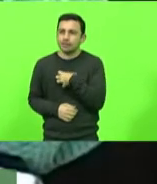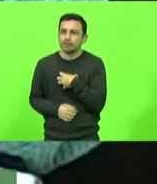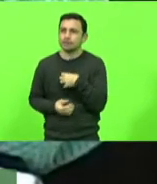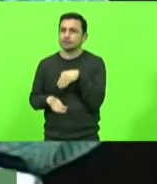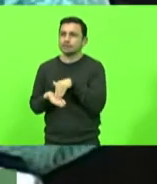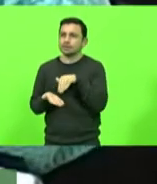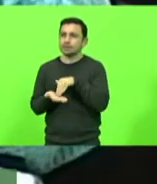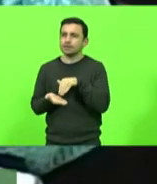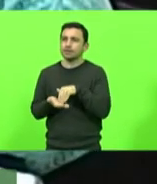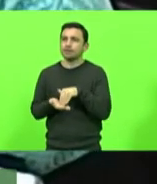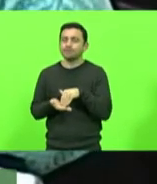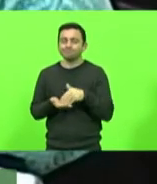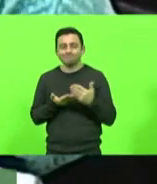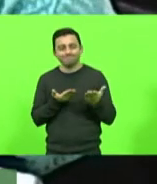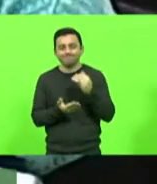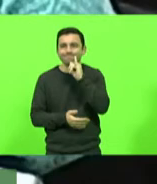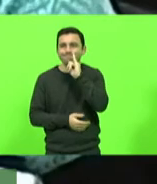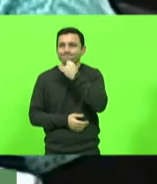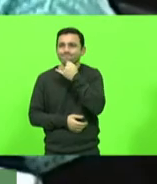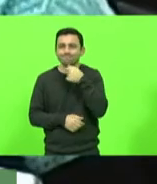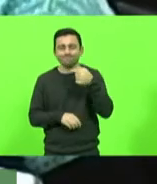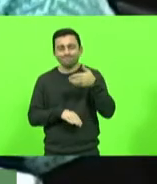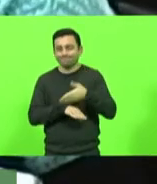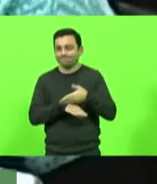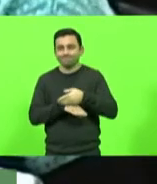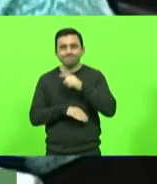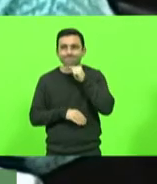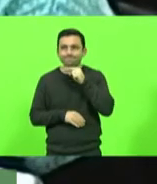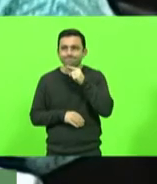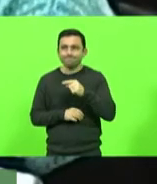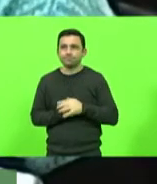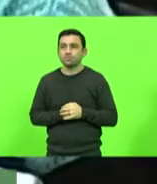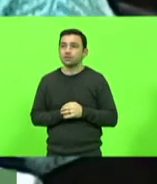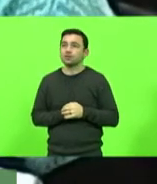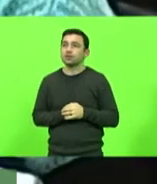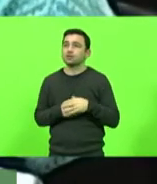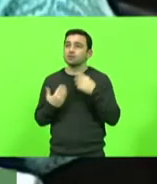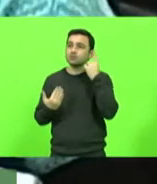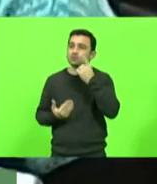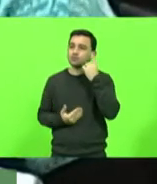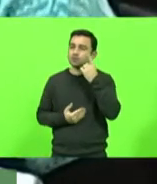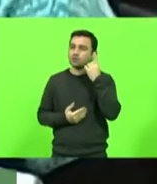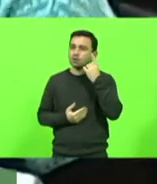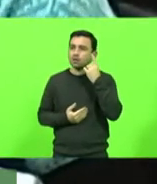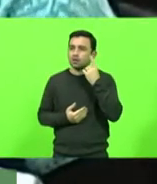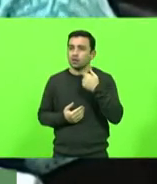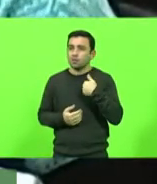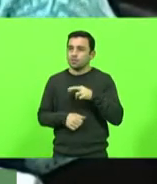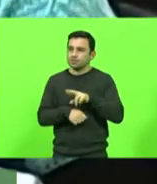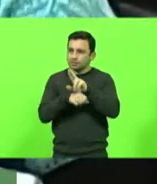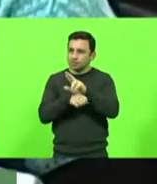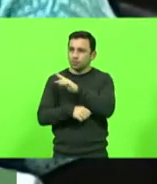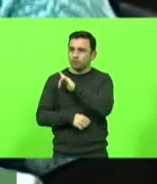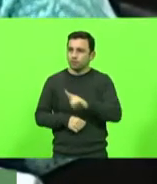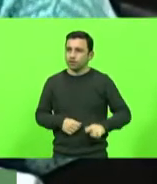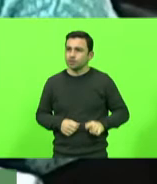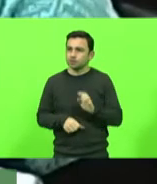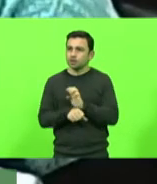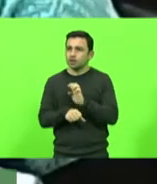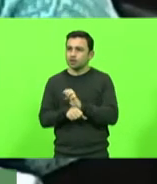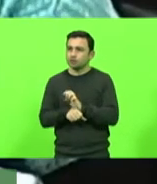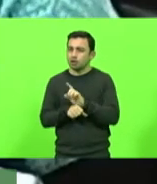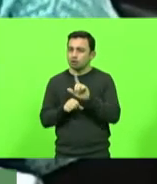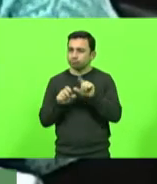e infelizmente ele não pôde participar. Então, deputada, em nome do governo do Estado, né, eu elenquei